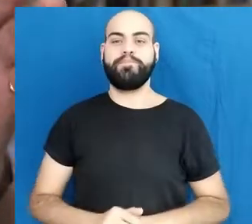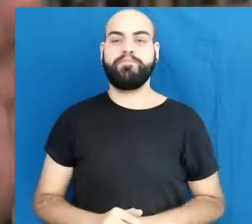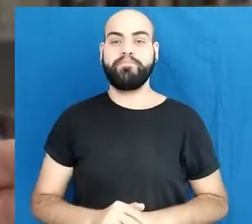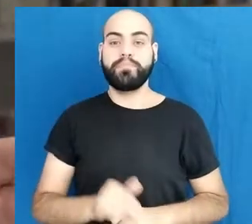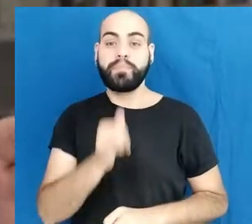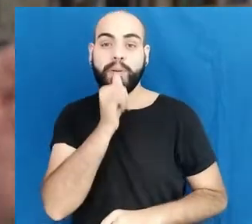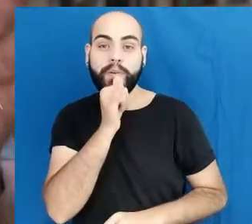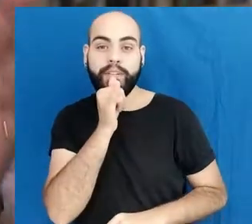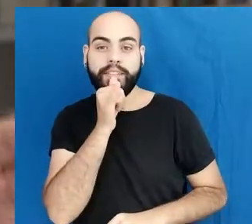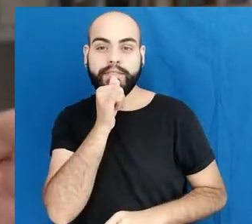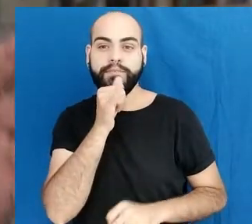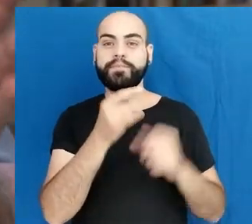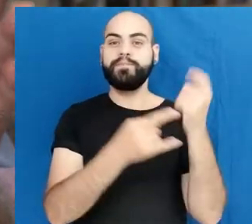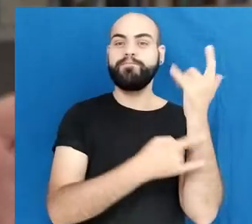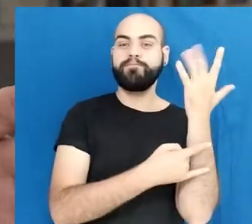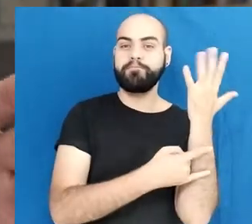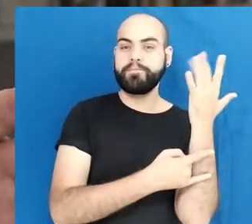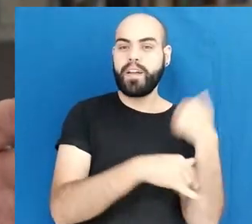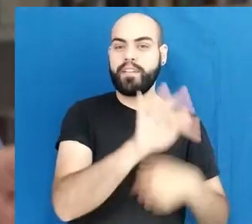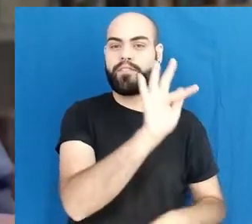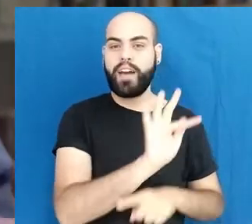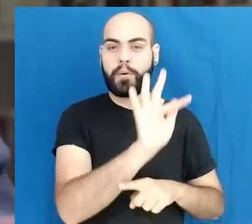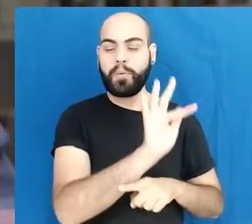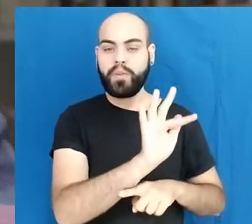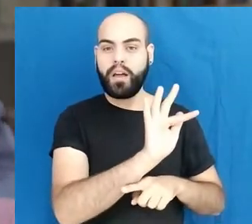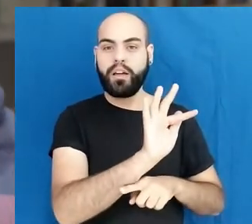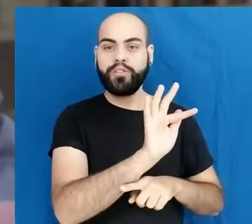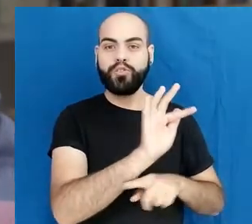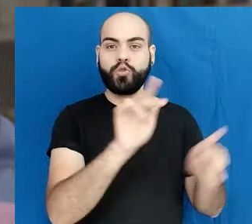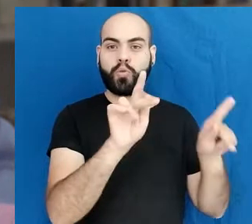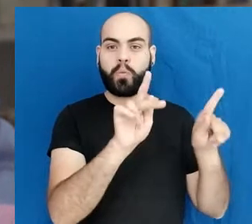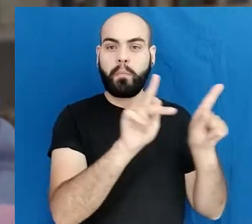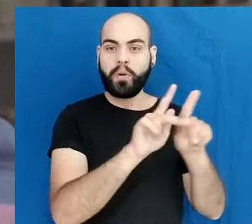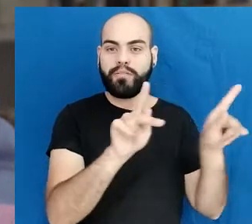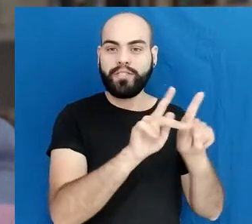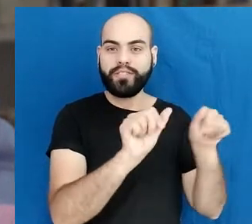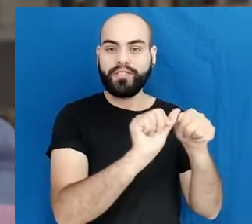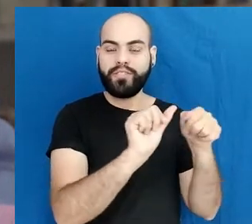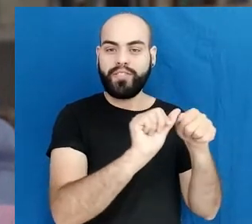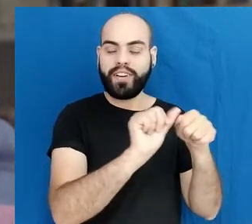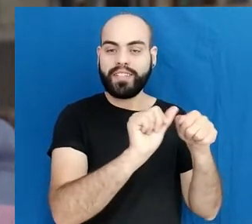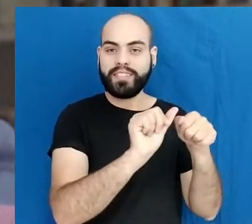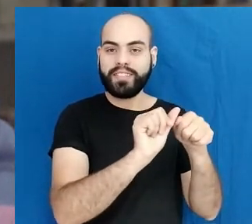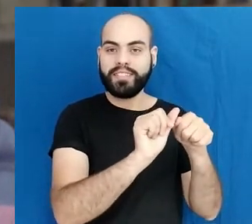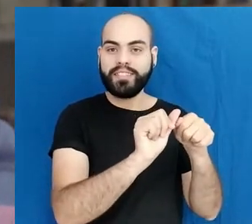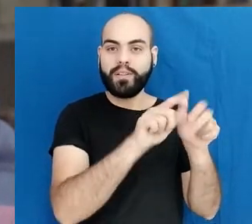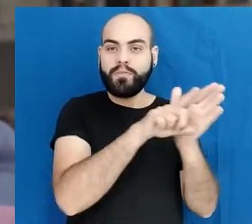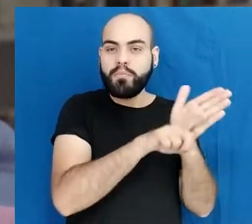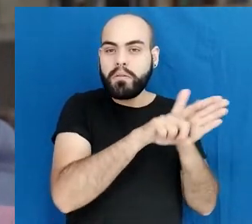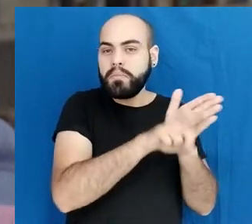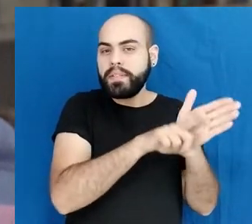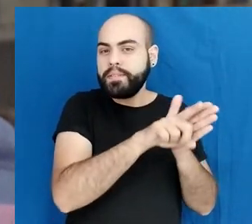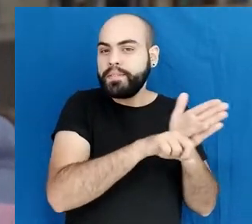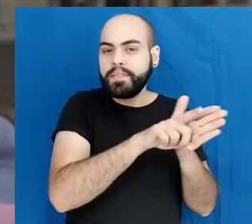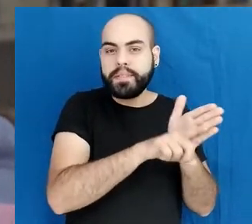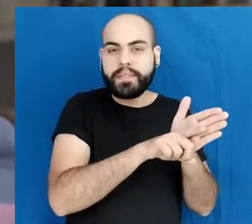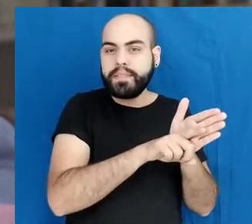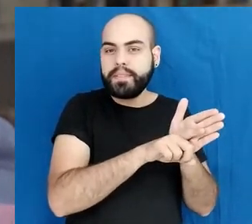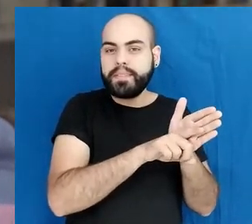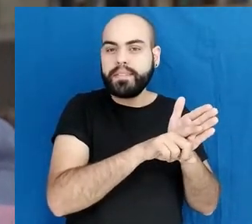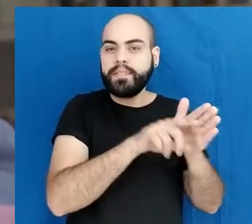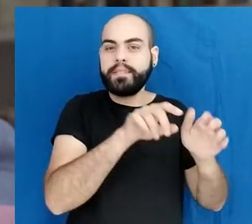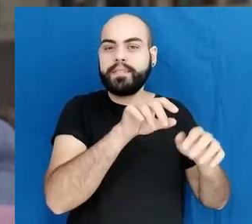exposições temporárias, temáticas e didáticas. Por exemplo, na universidade, um professor fazia uma tese